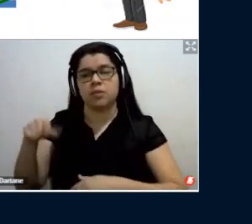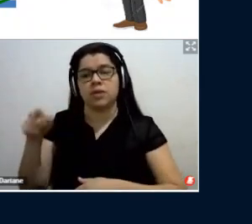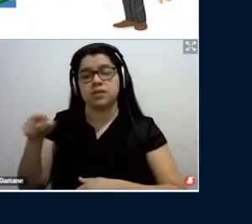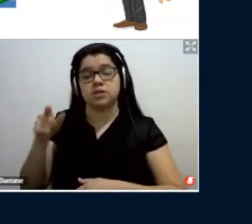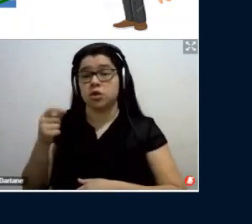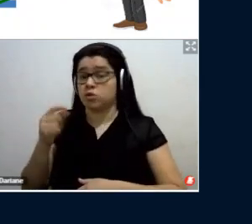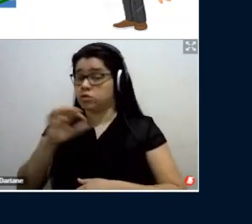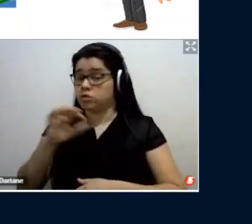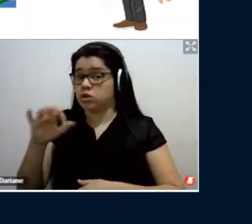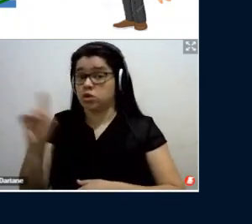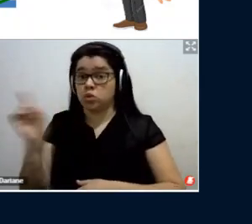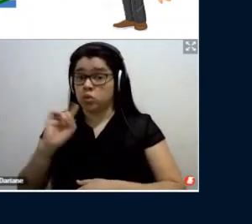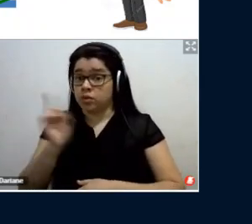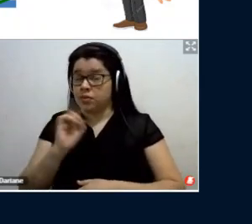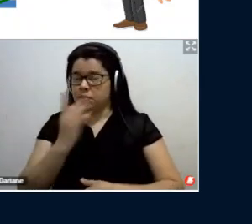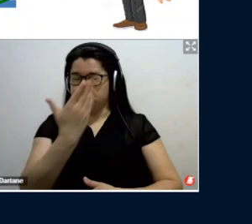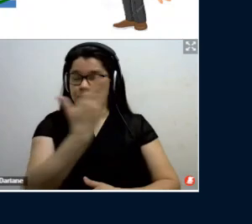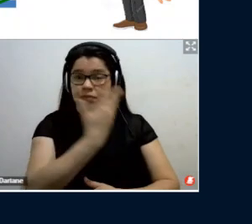o amigo.